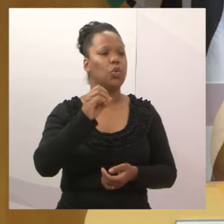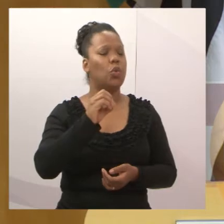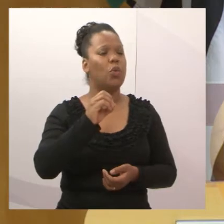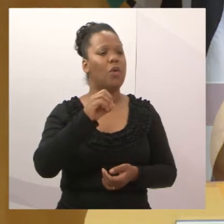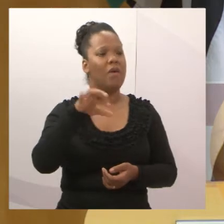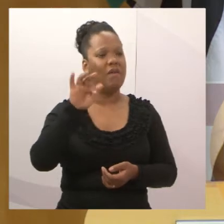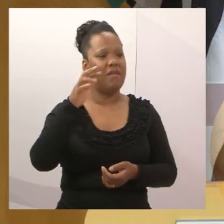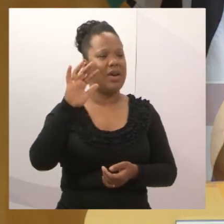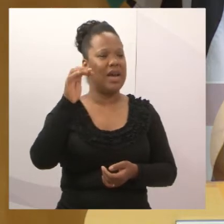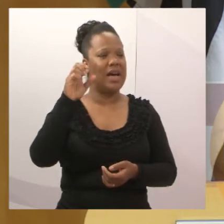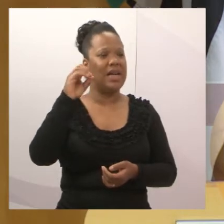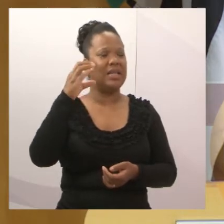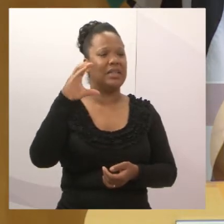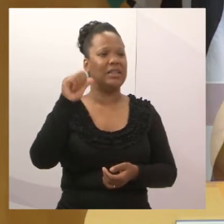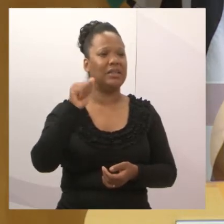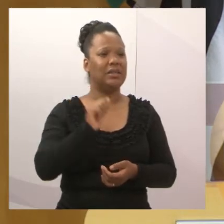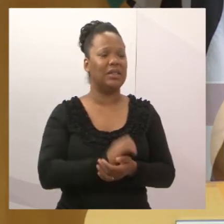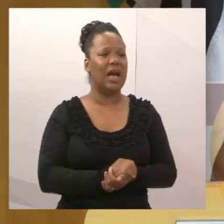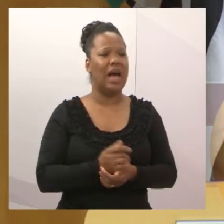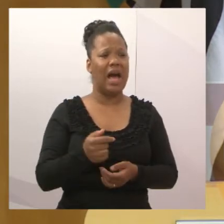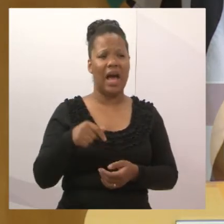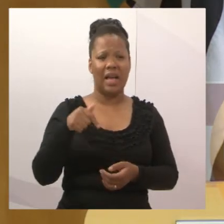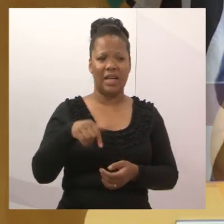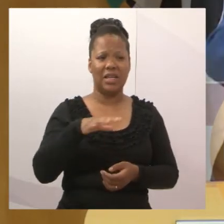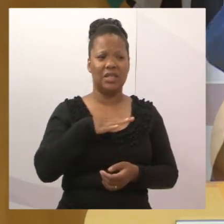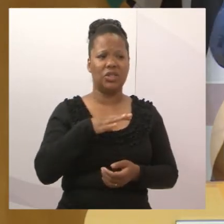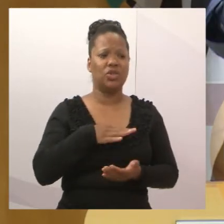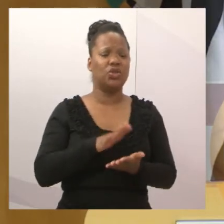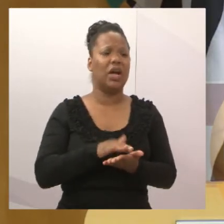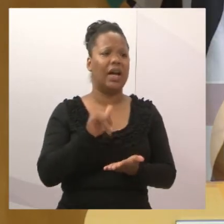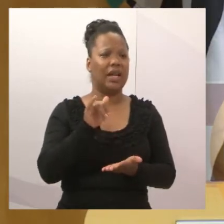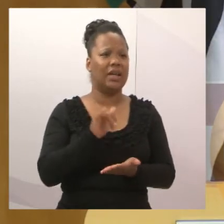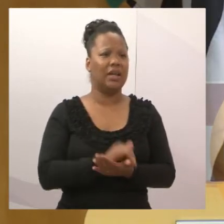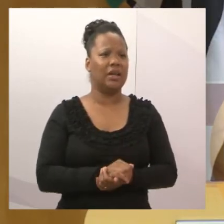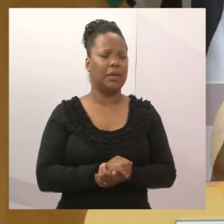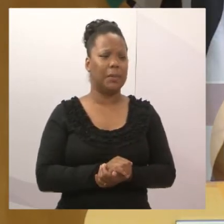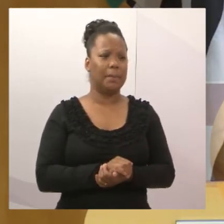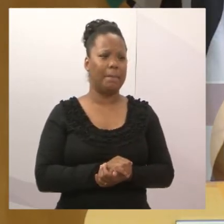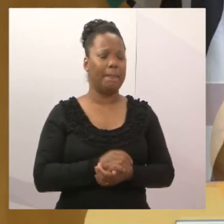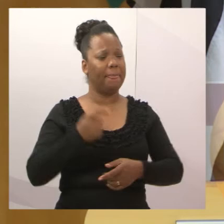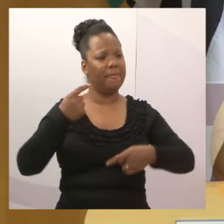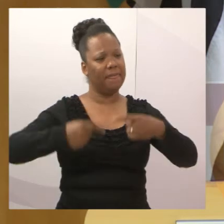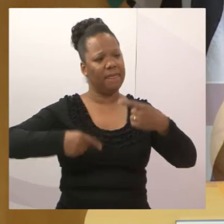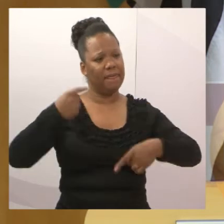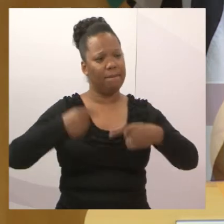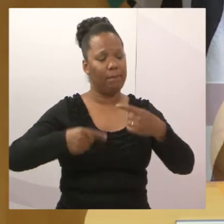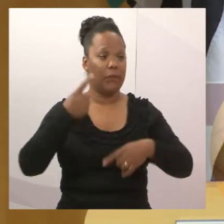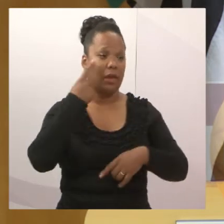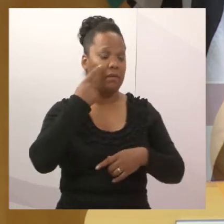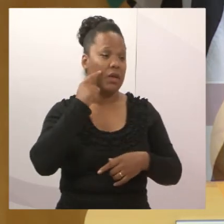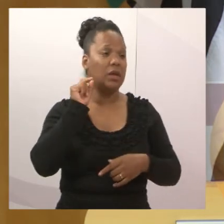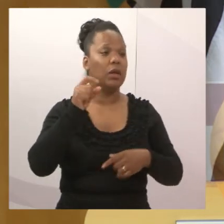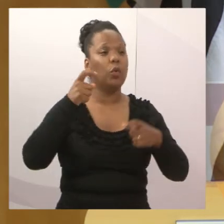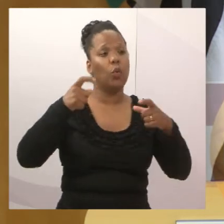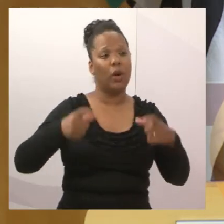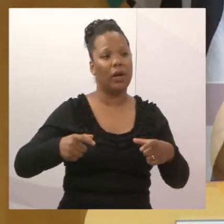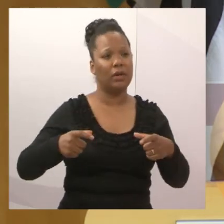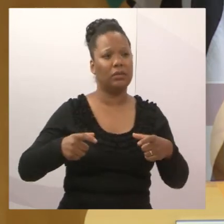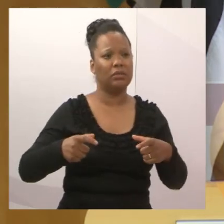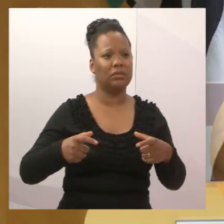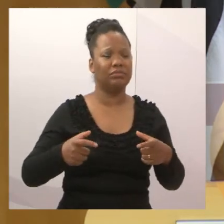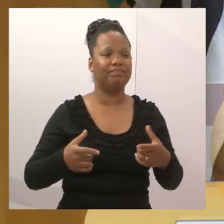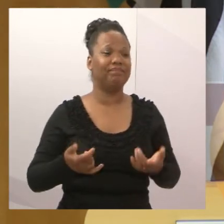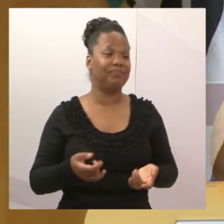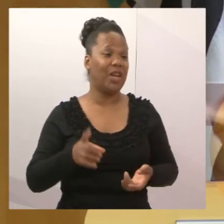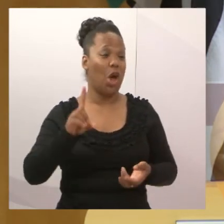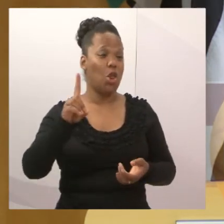praticamente certo. Ficou, né, daqui de Jacareí, está junto com a unidade de lá discutindo para ver o local. Infelizmente, né, o Dória